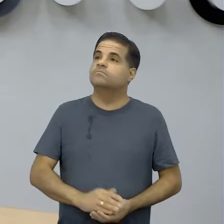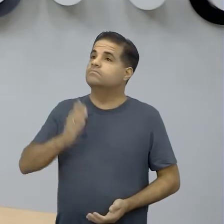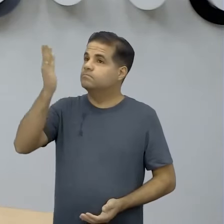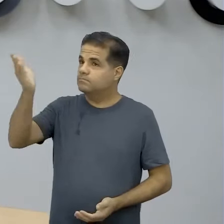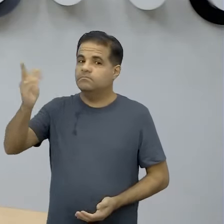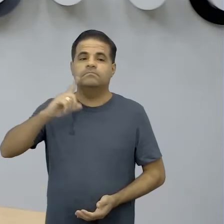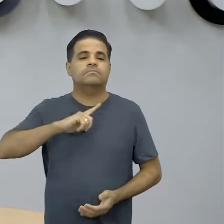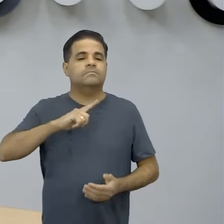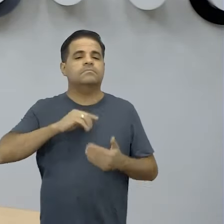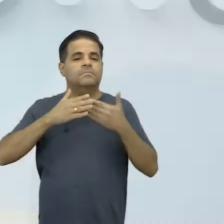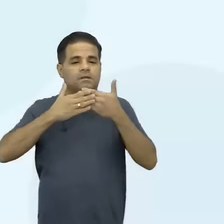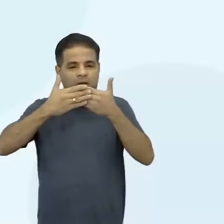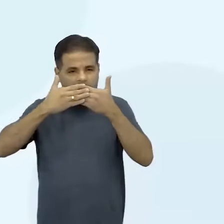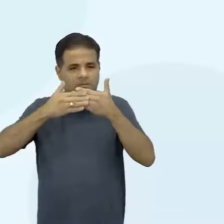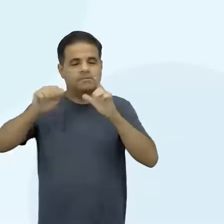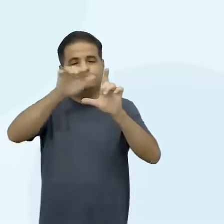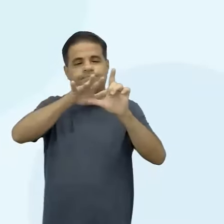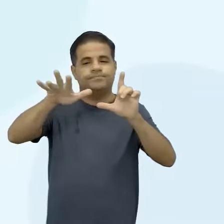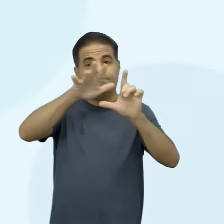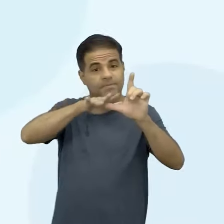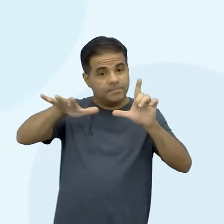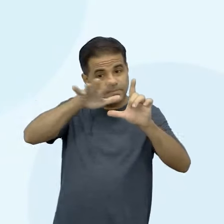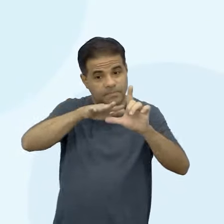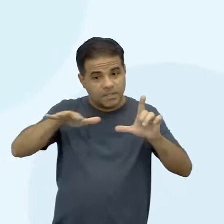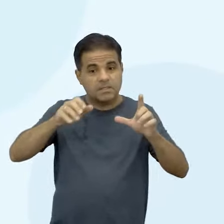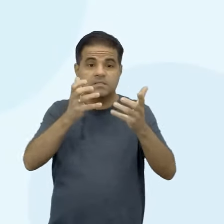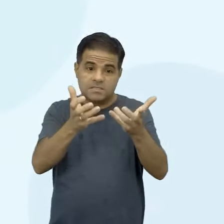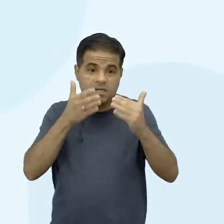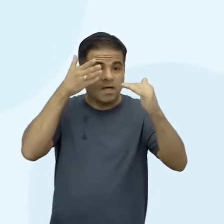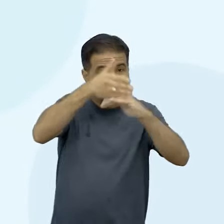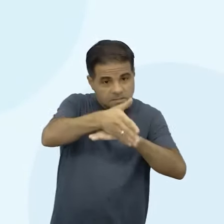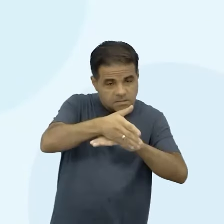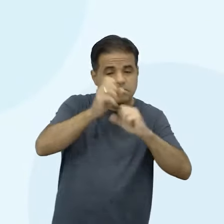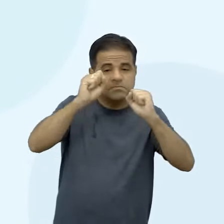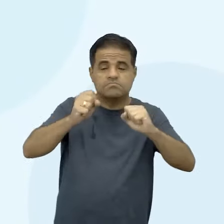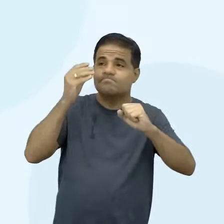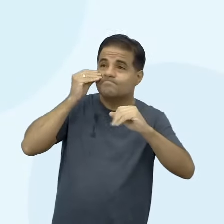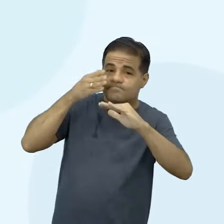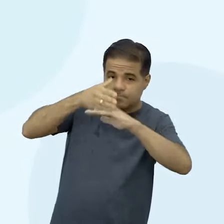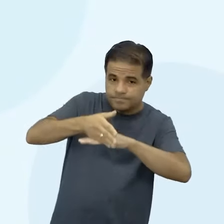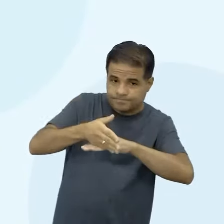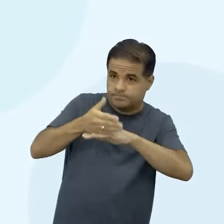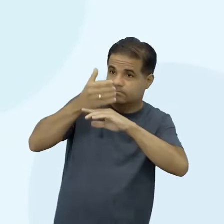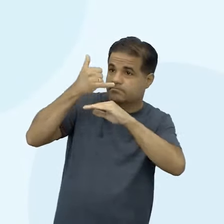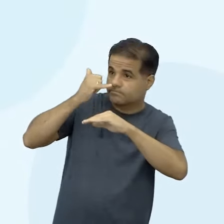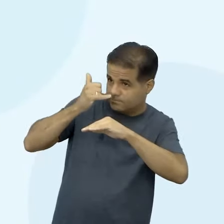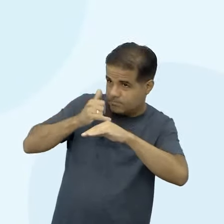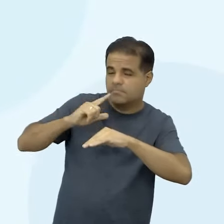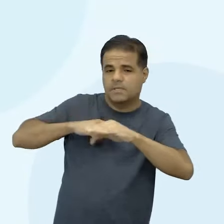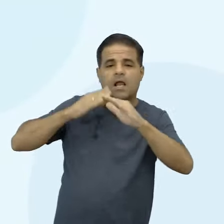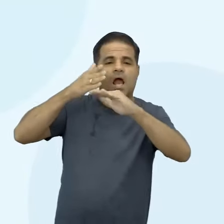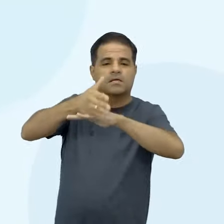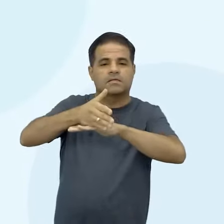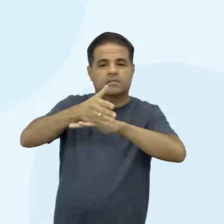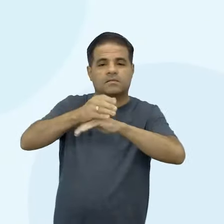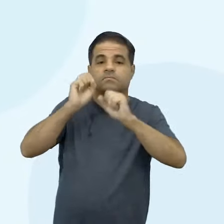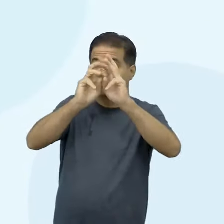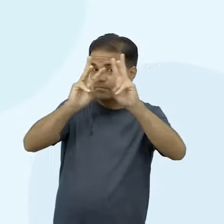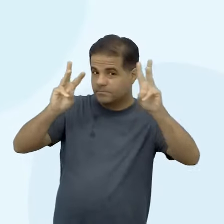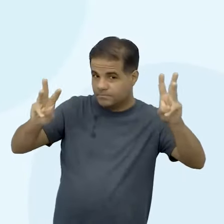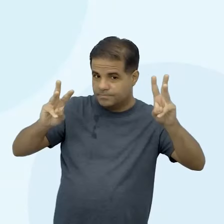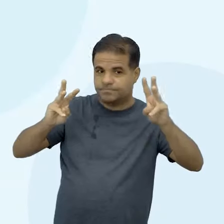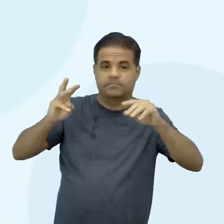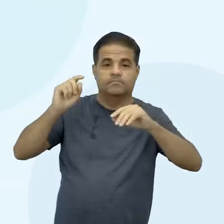pessoal, ainda tem também o QR Code para vocês. Se vocês quiserem acessar, é só apontar aí o celular e vocês vão ter acesso aí ao site do Novo